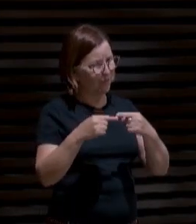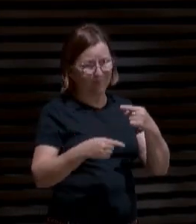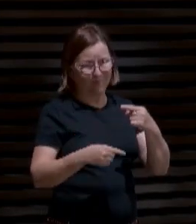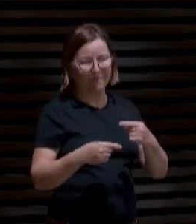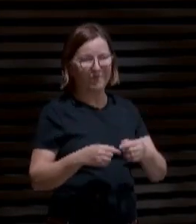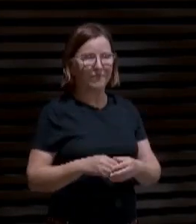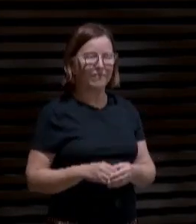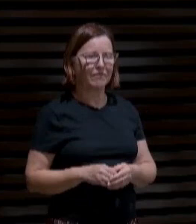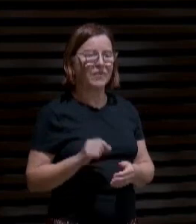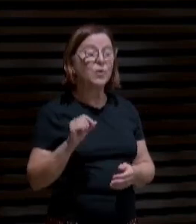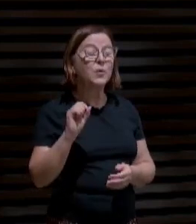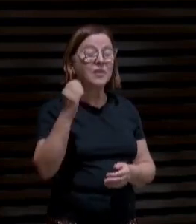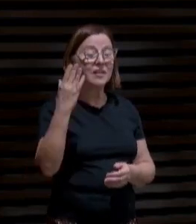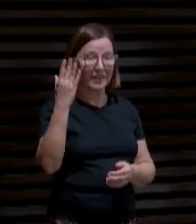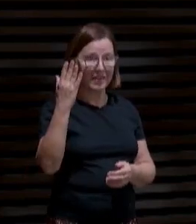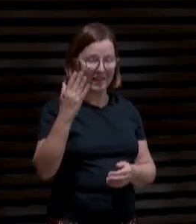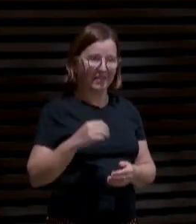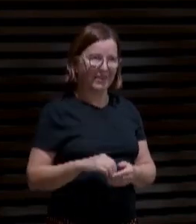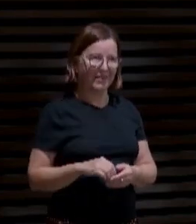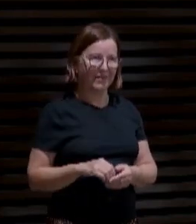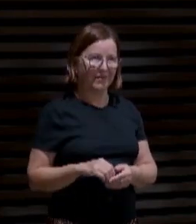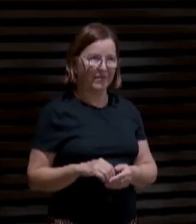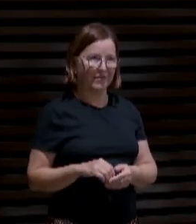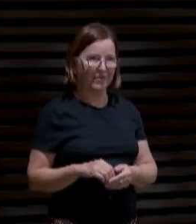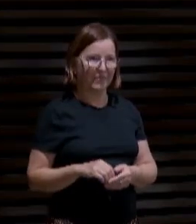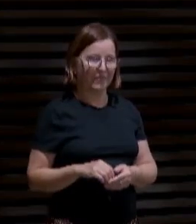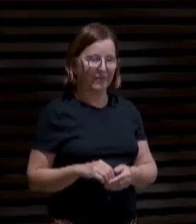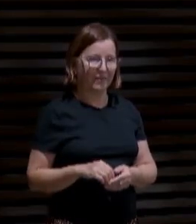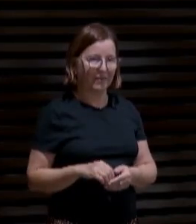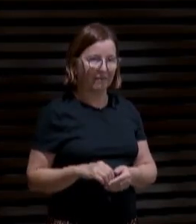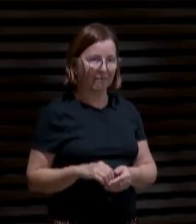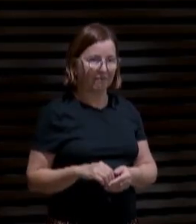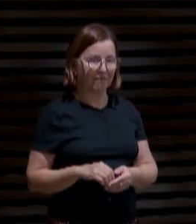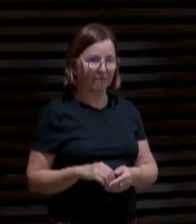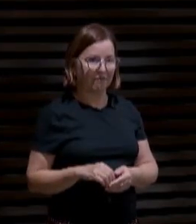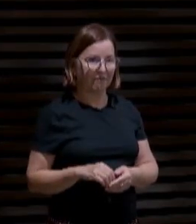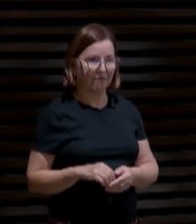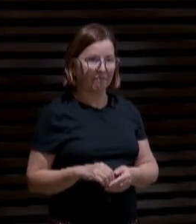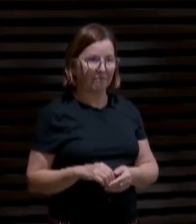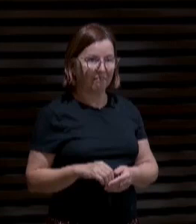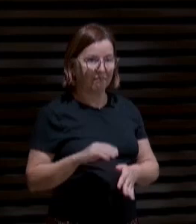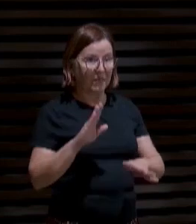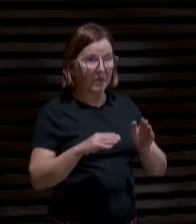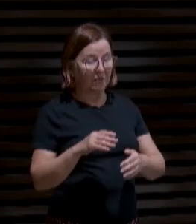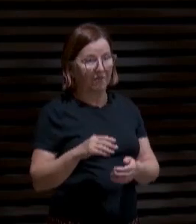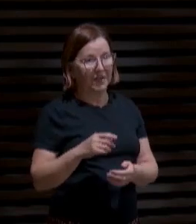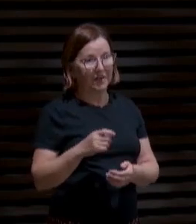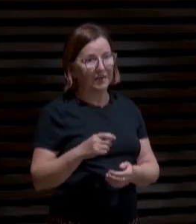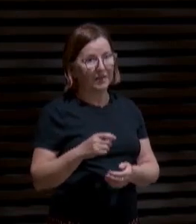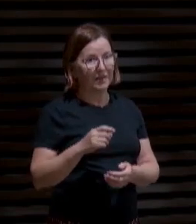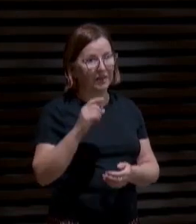O que está acontecendo aqui? É que havia uma sexta-feira, possivelmente do dia do jubileu,